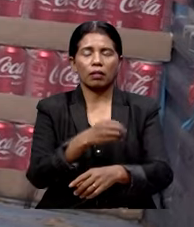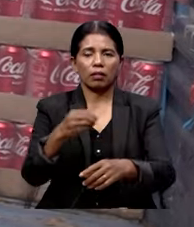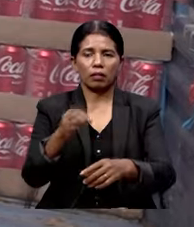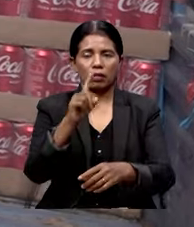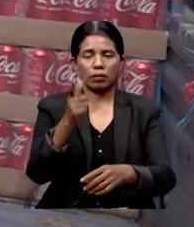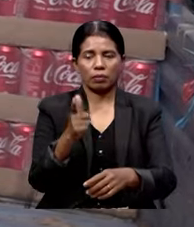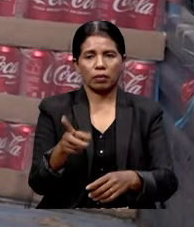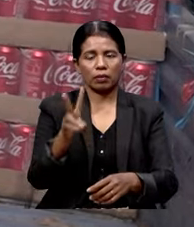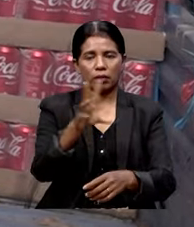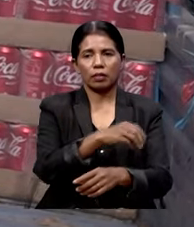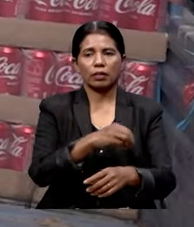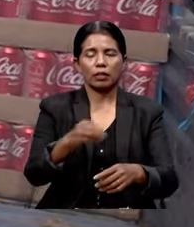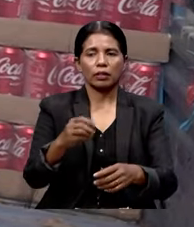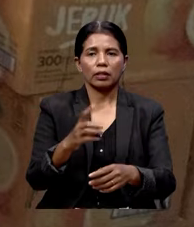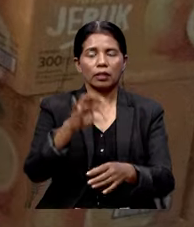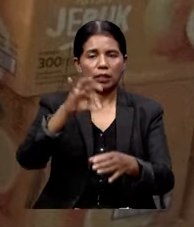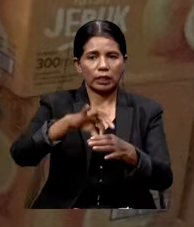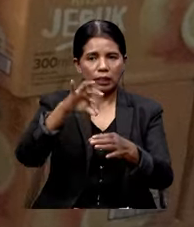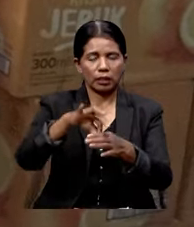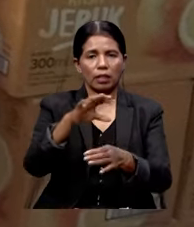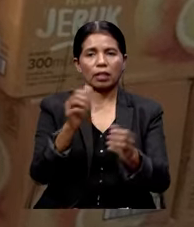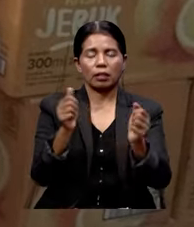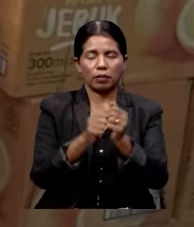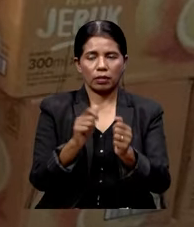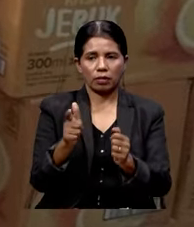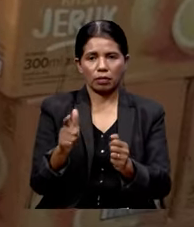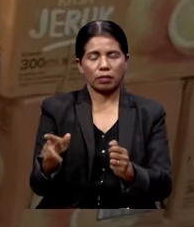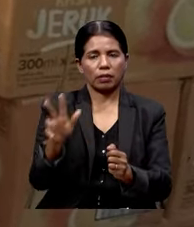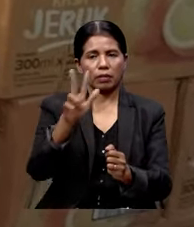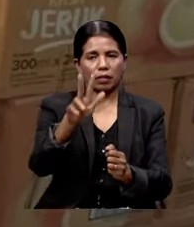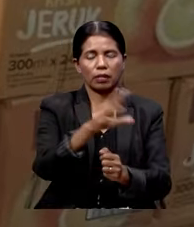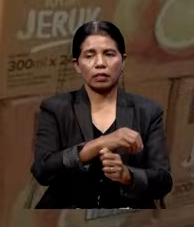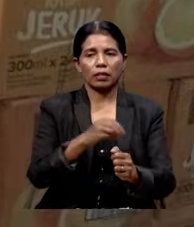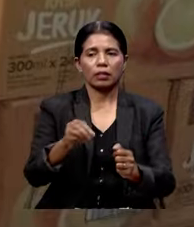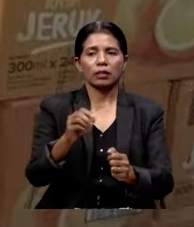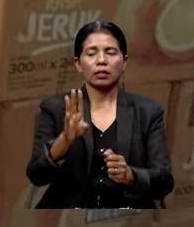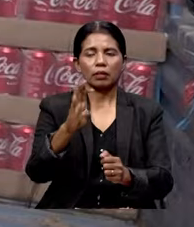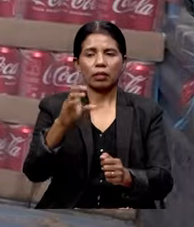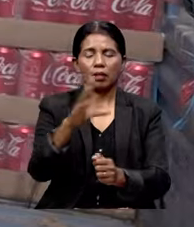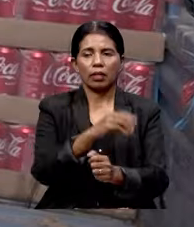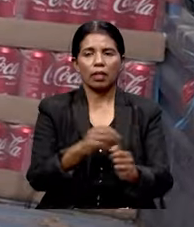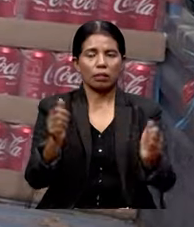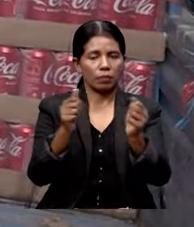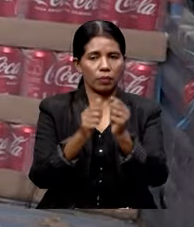kaisa hatnulu, te puchuk kaisa walunulu resin tolu, Nobicola kaisa atus ida ruanulu resin walu. Equipa cobertura, GMN.